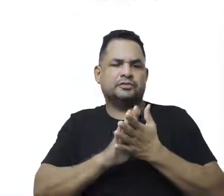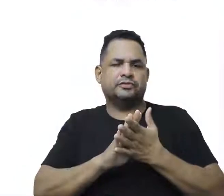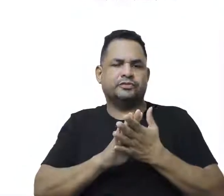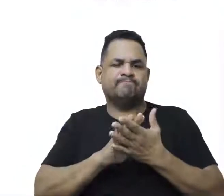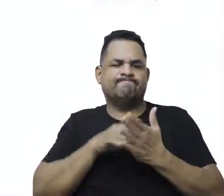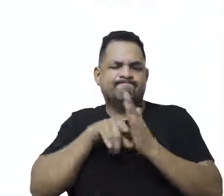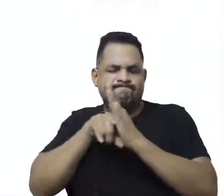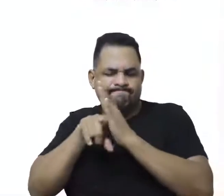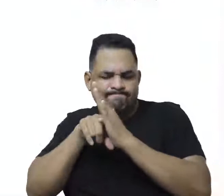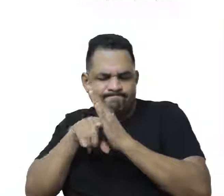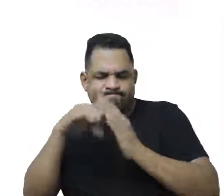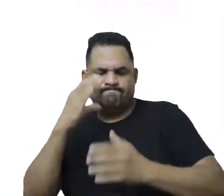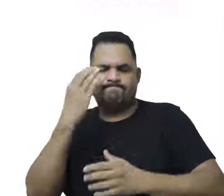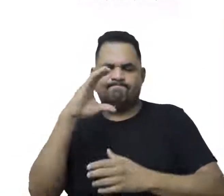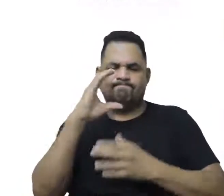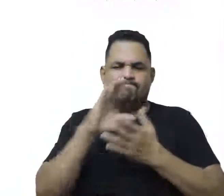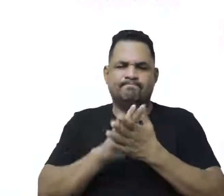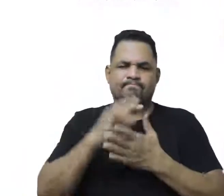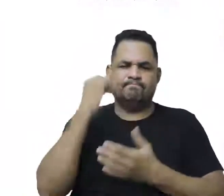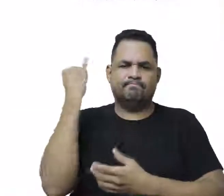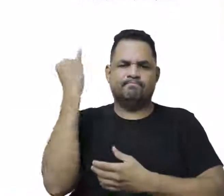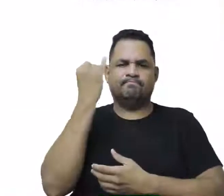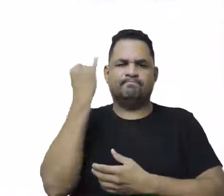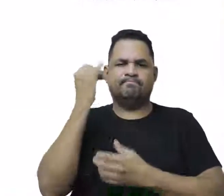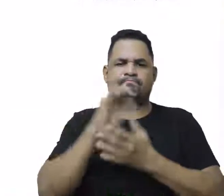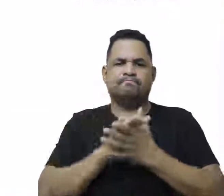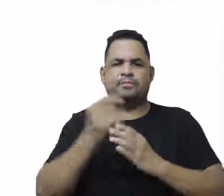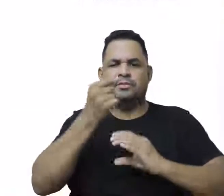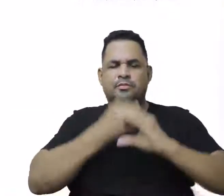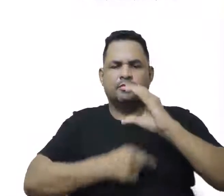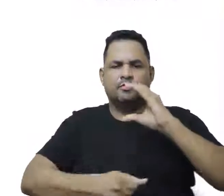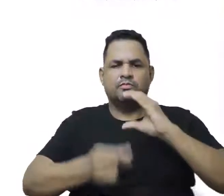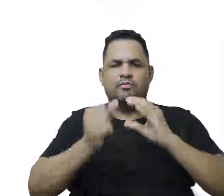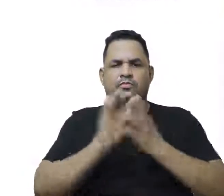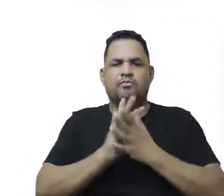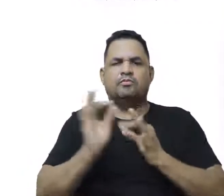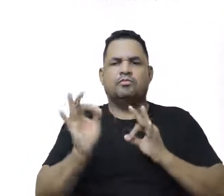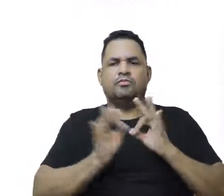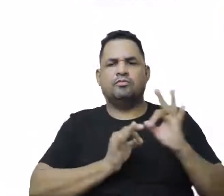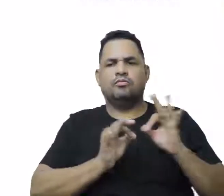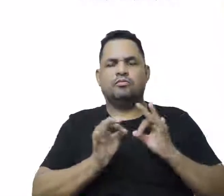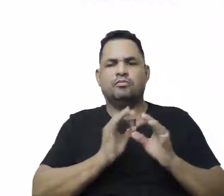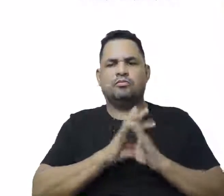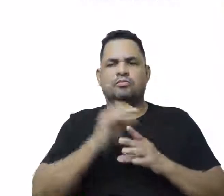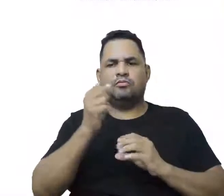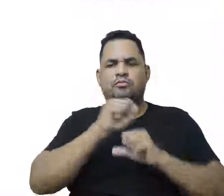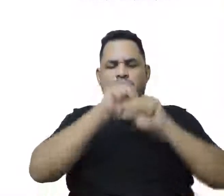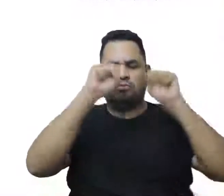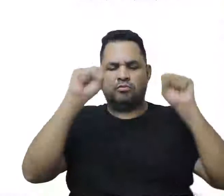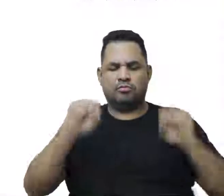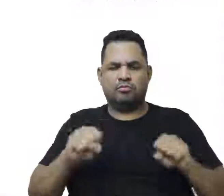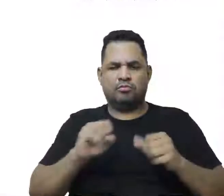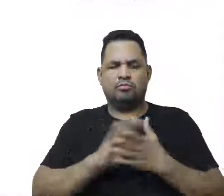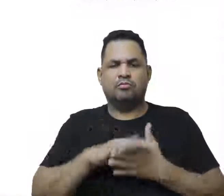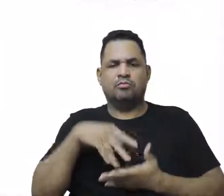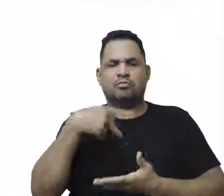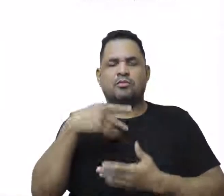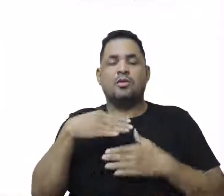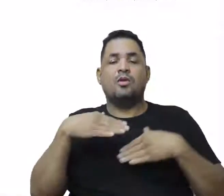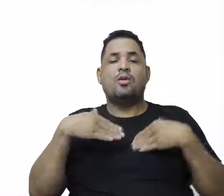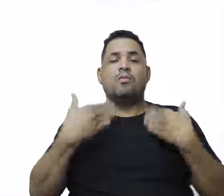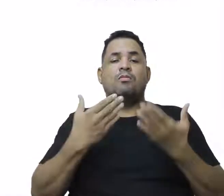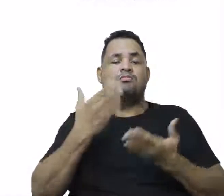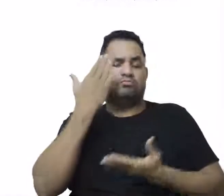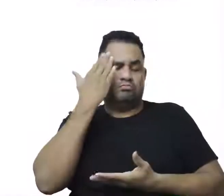um estudioso muito né Muito importante do capitalismo eles do sistema capitalista então ele dizia ao